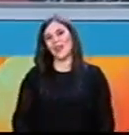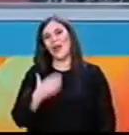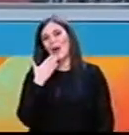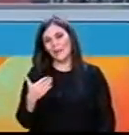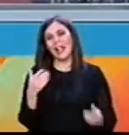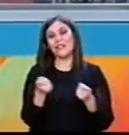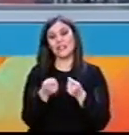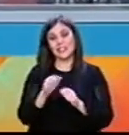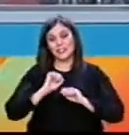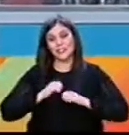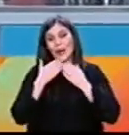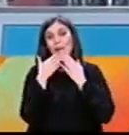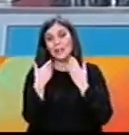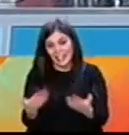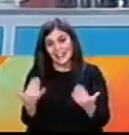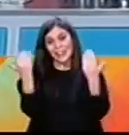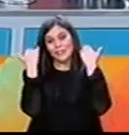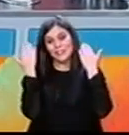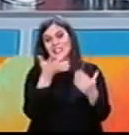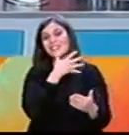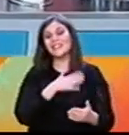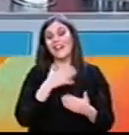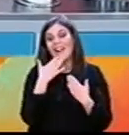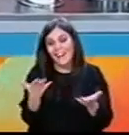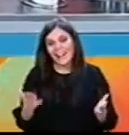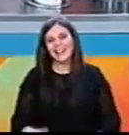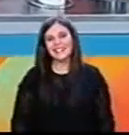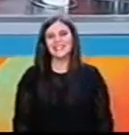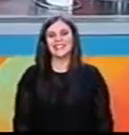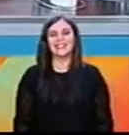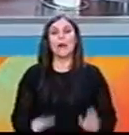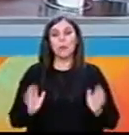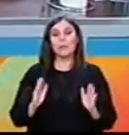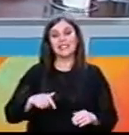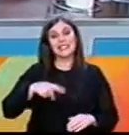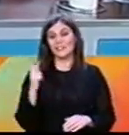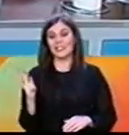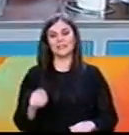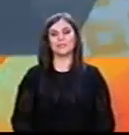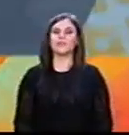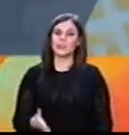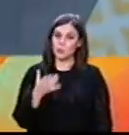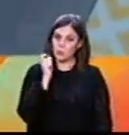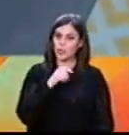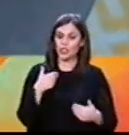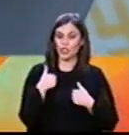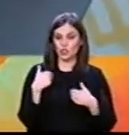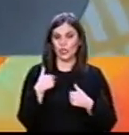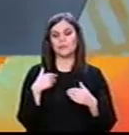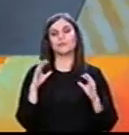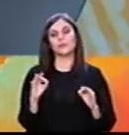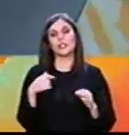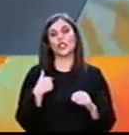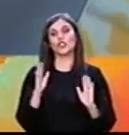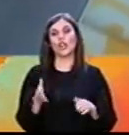queridos vizinhos, pelas informações. Pronto, informação. Não precisas de televisão, então. Não. Olha, Jorge, vou-te pedir ajuda. Entretanto, agora. Já pus